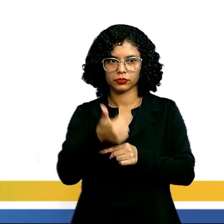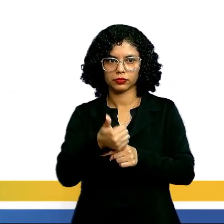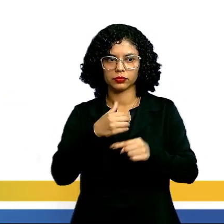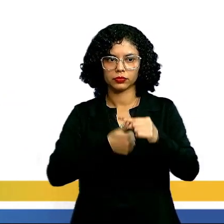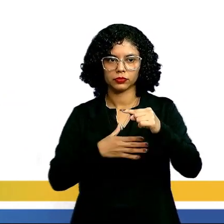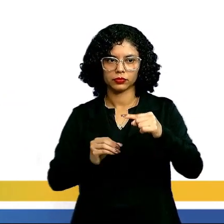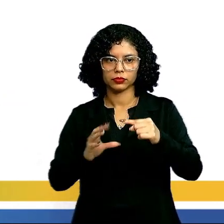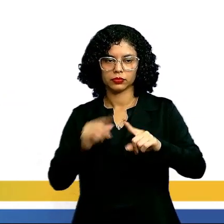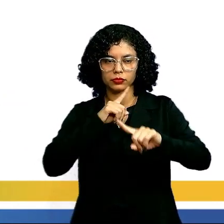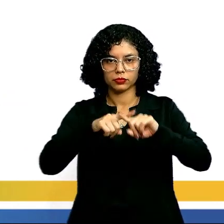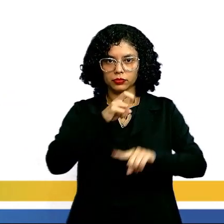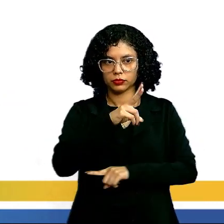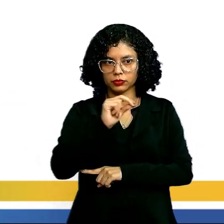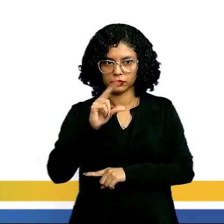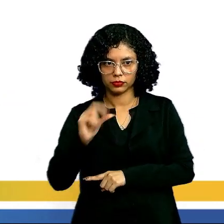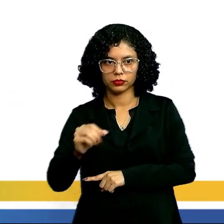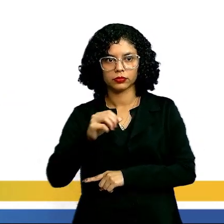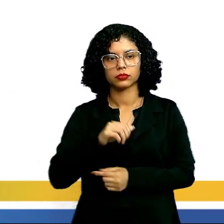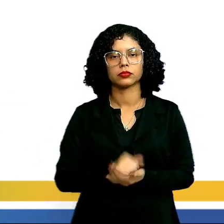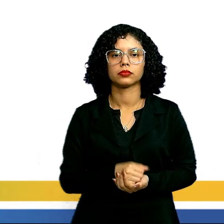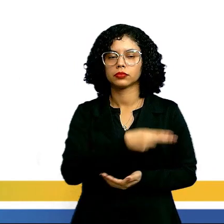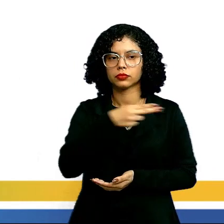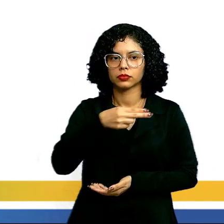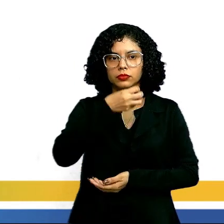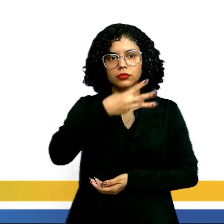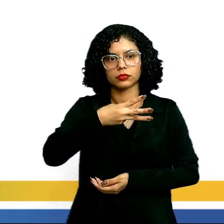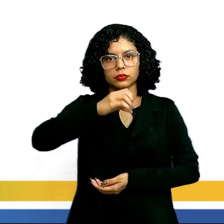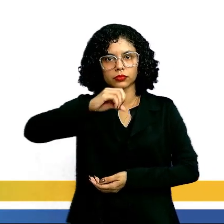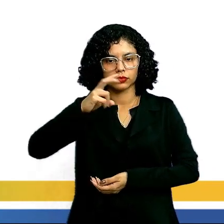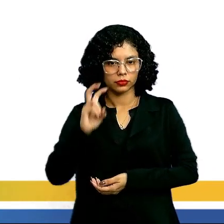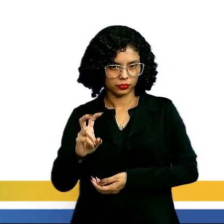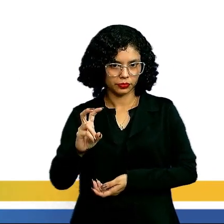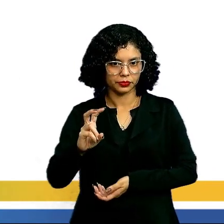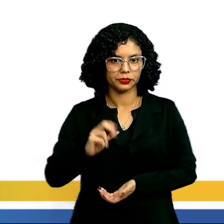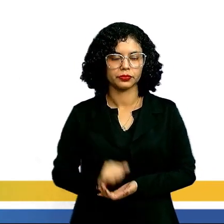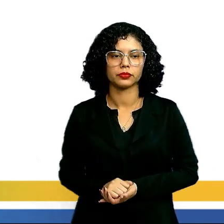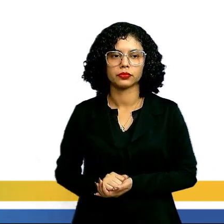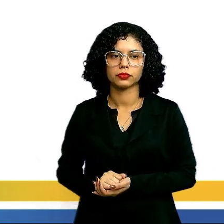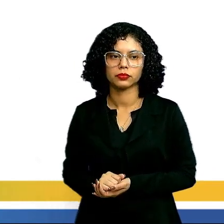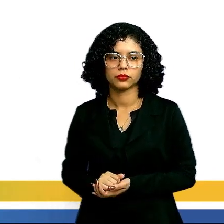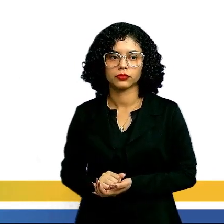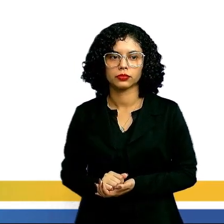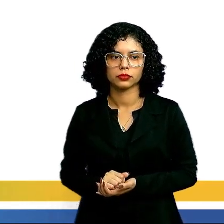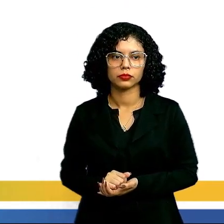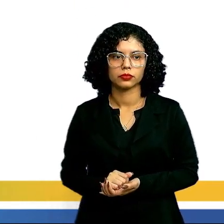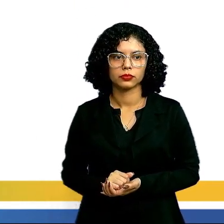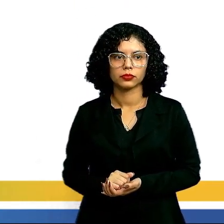sobre 100, vezes 500, que é igual a 395.